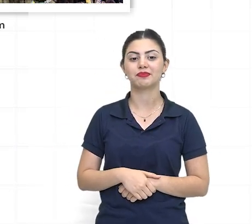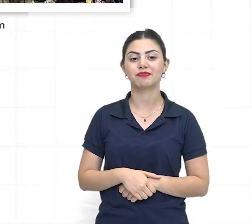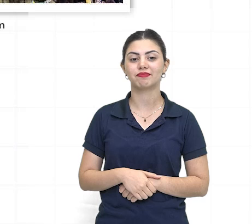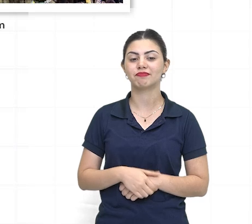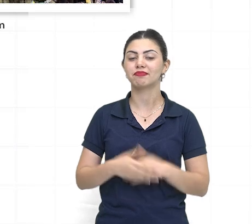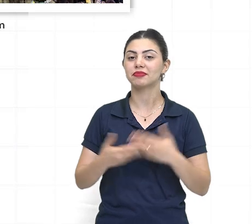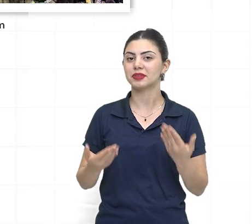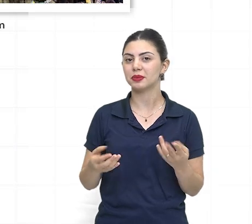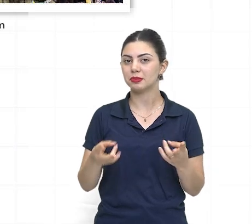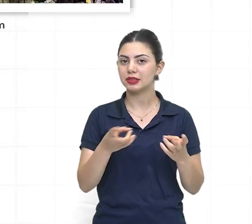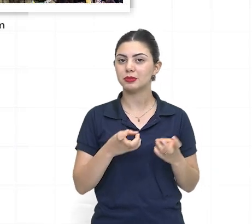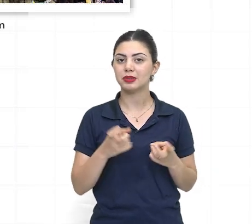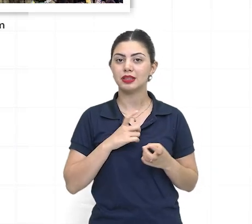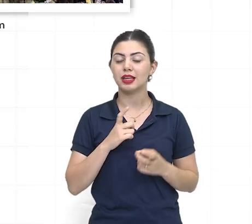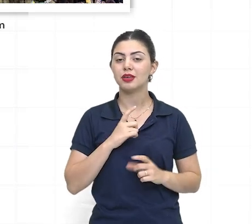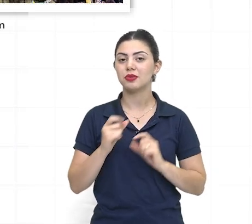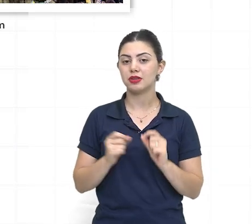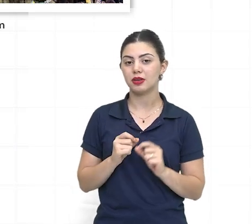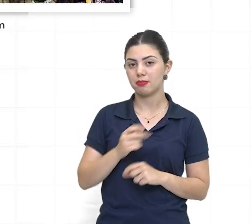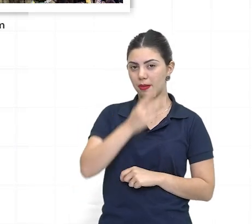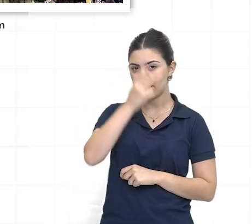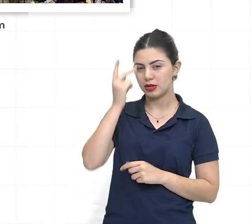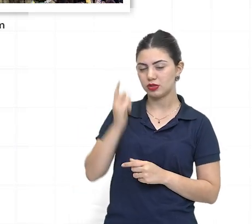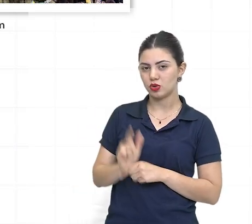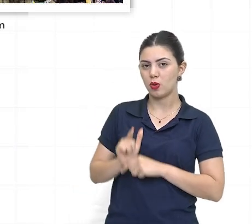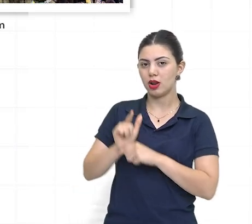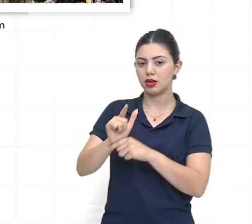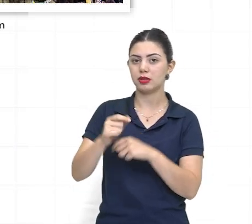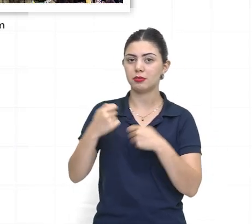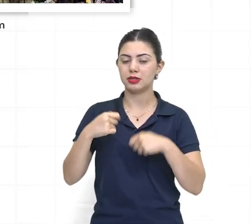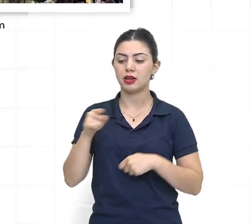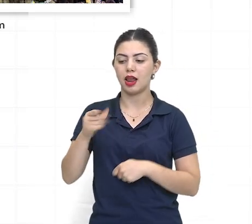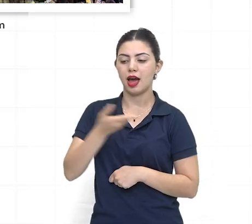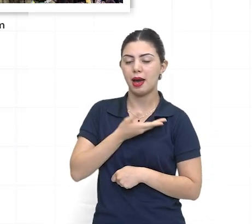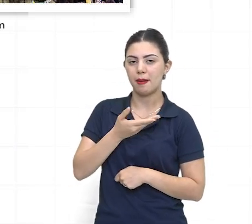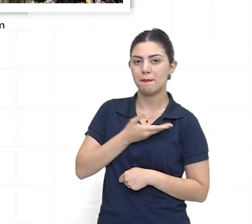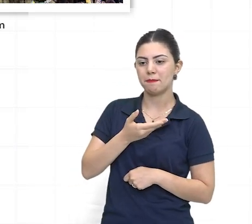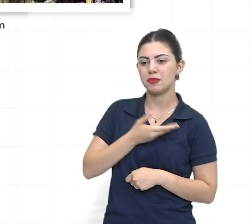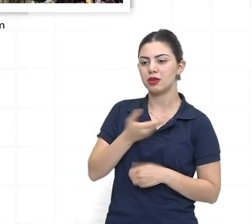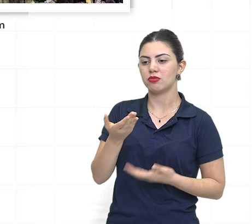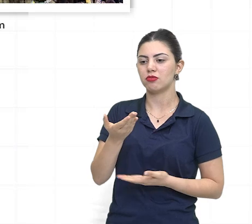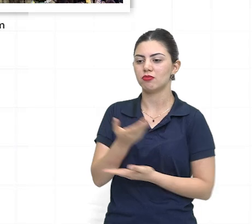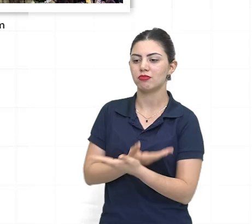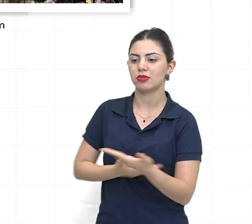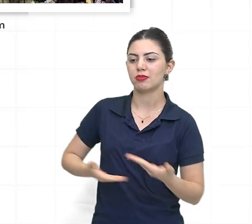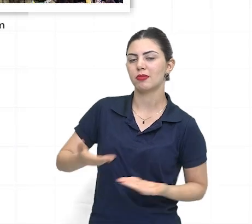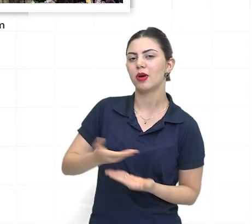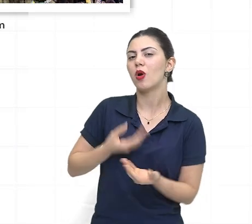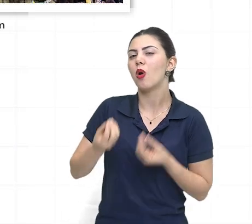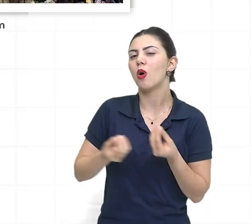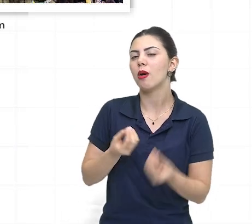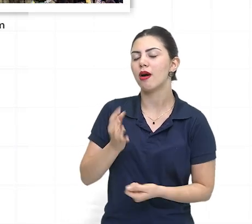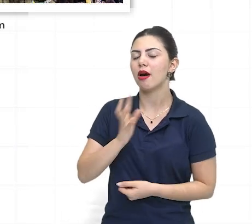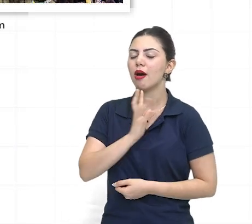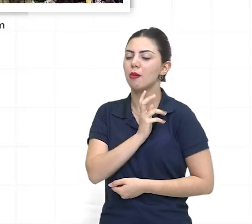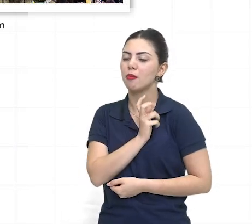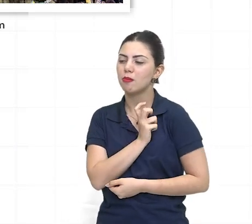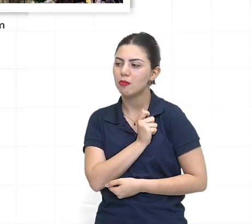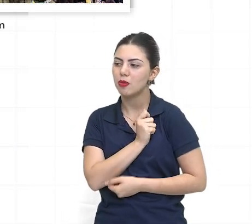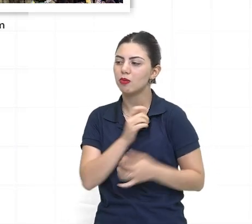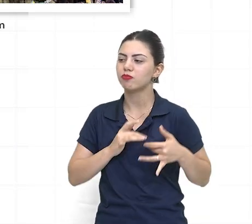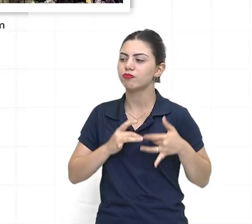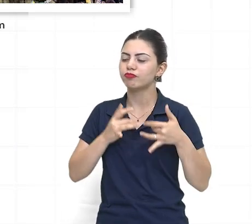5 maneiras, um verdadeiro líder deve tratar os seus amigos e dependentes: com generosidade, com cortesia,